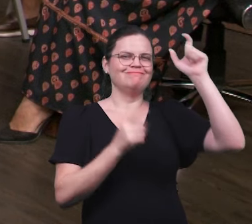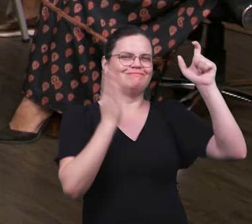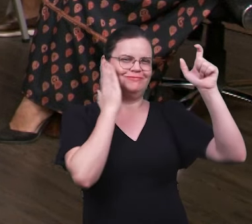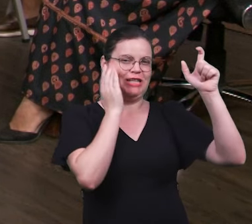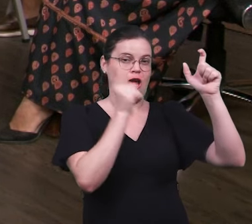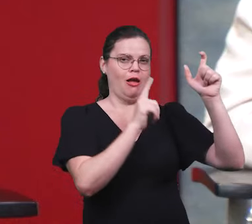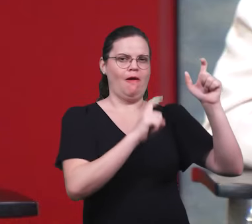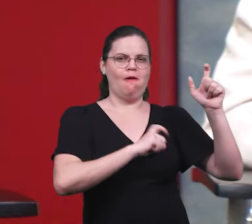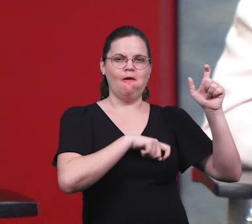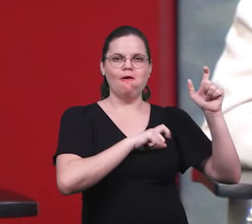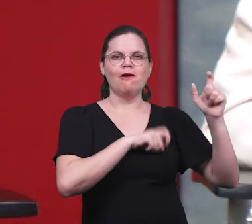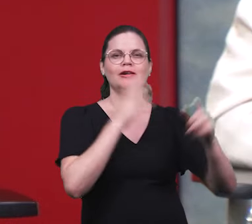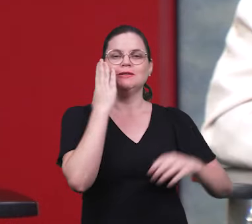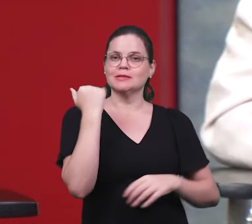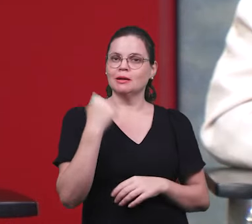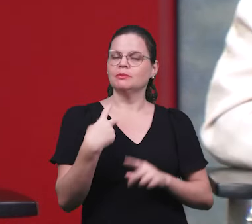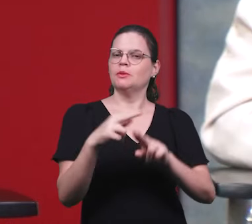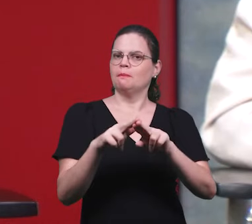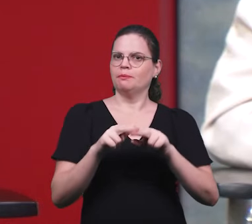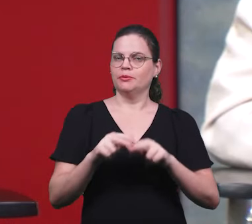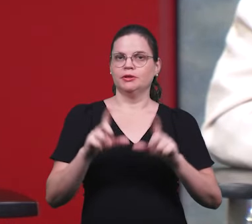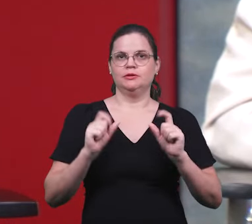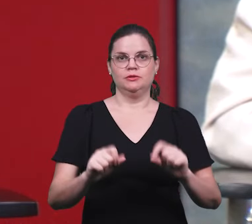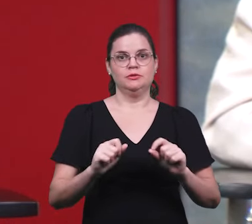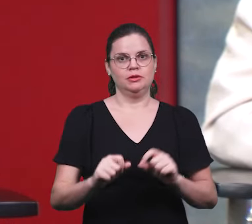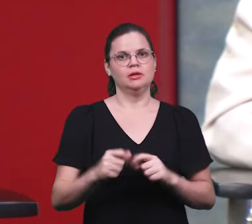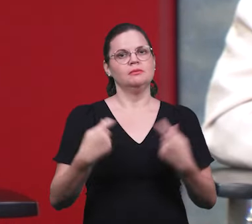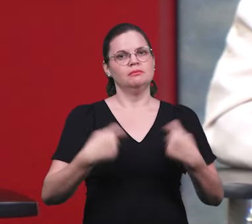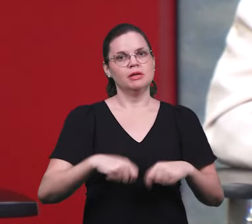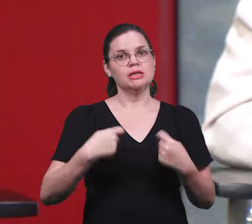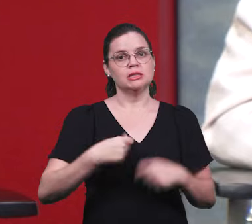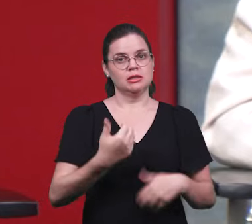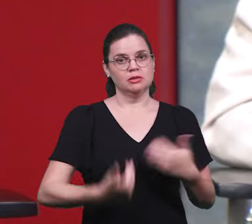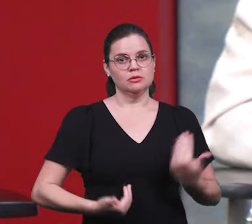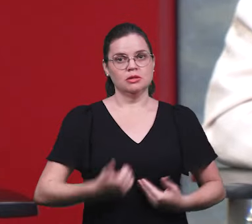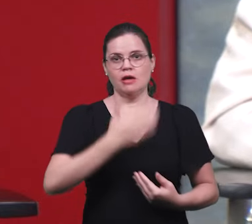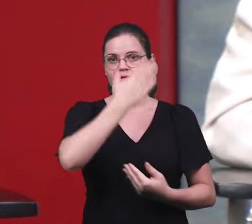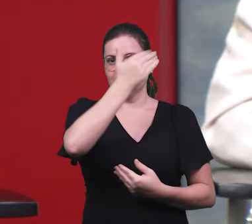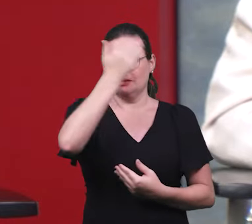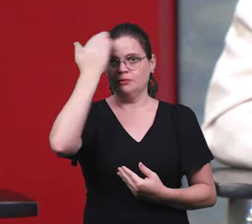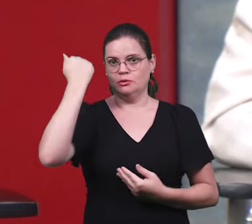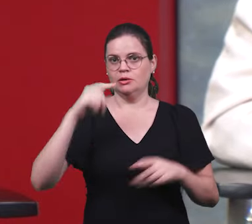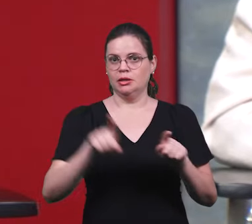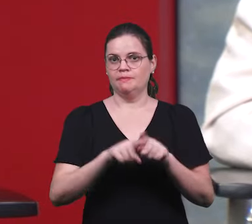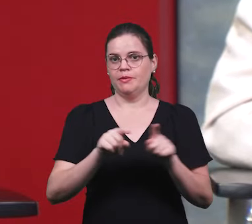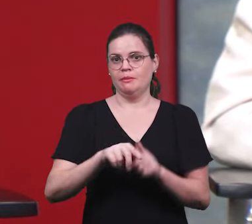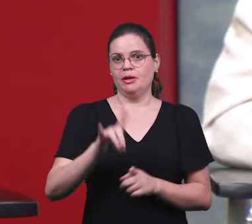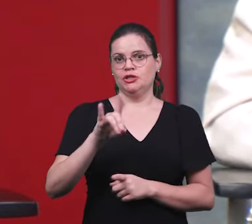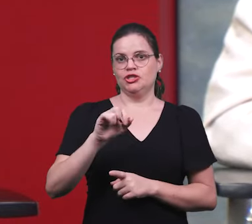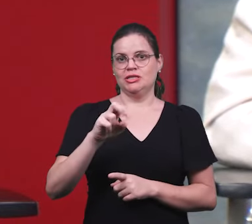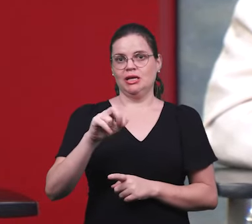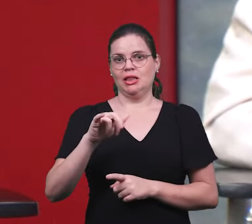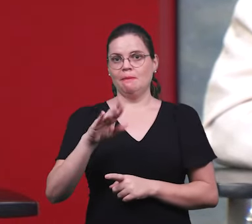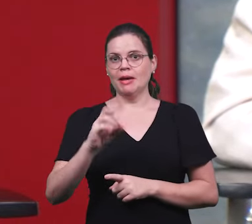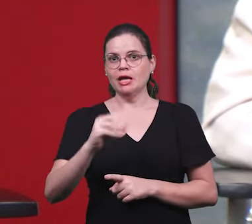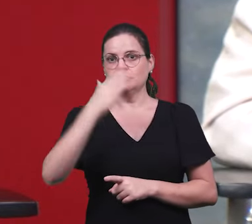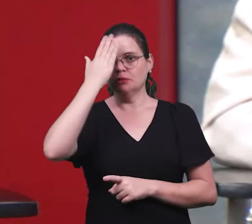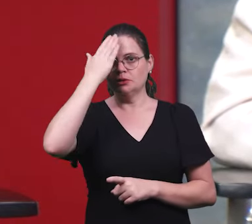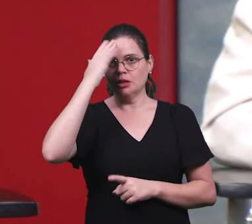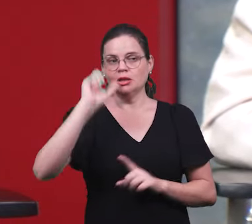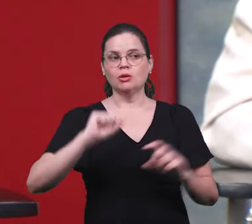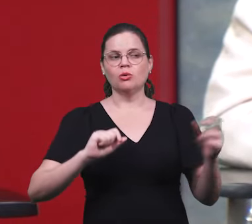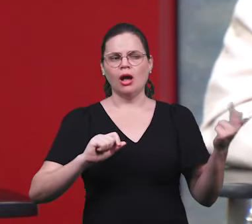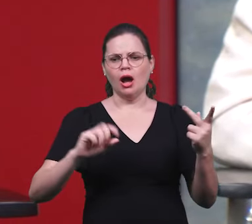ele. Por isso que o servo de Deus tem de ter, falamos no primeiro programa também, sabedoria e discernimento de espírito. Você tem que conversar com a pessoa e ter discernimento de